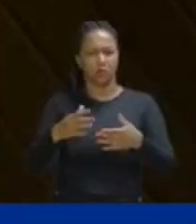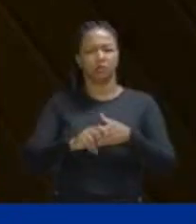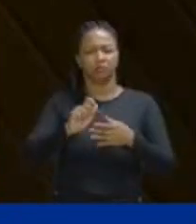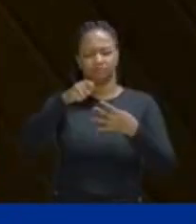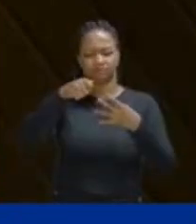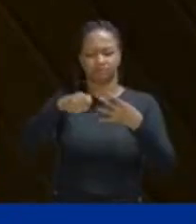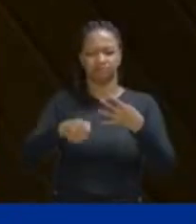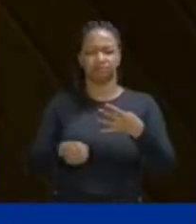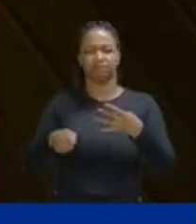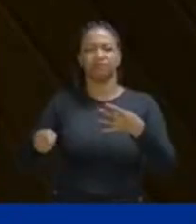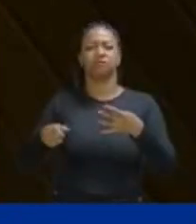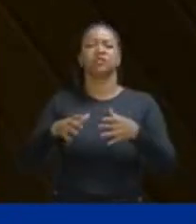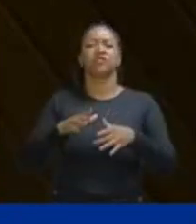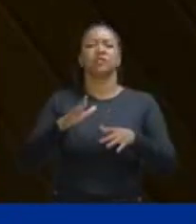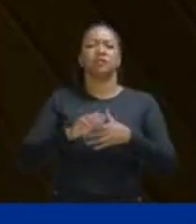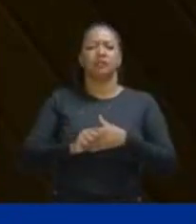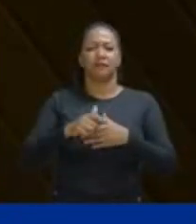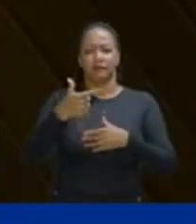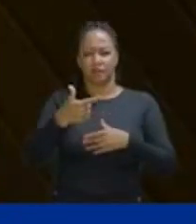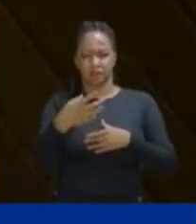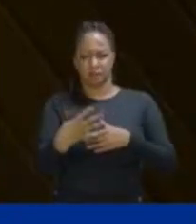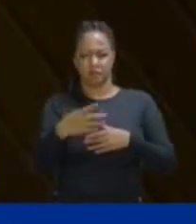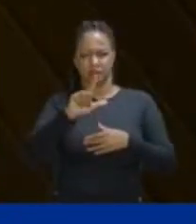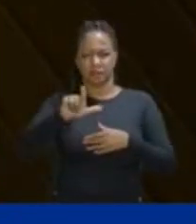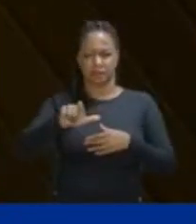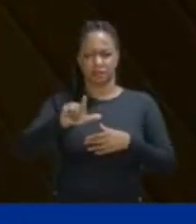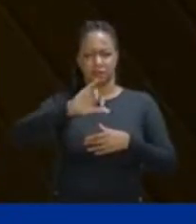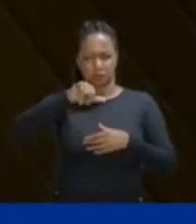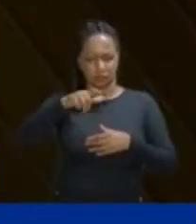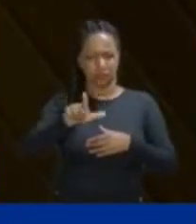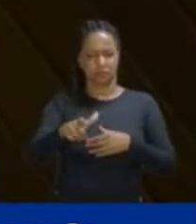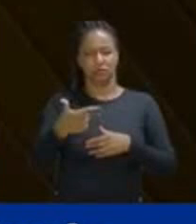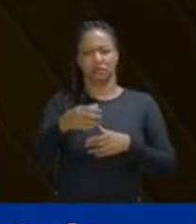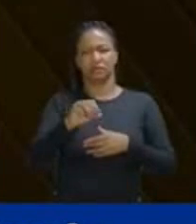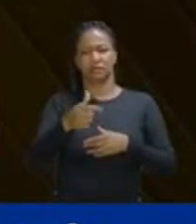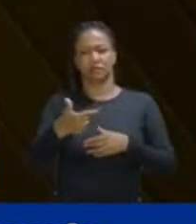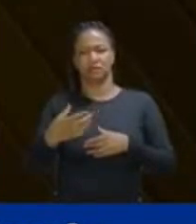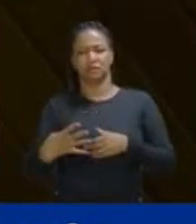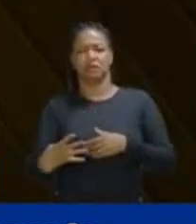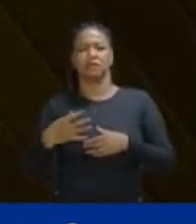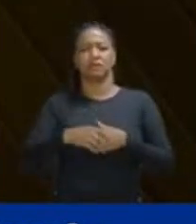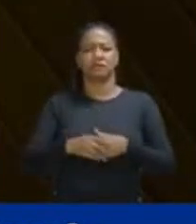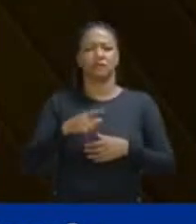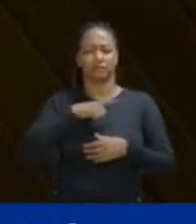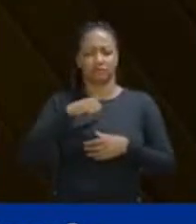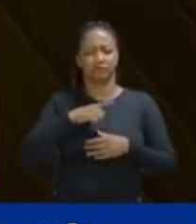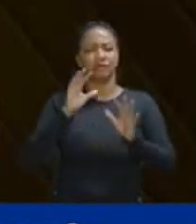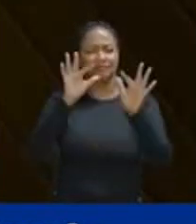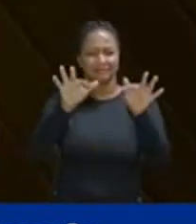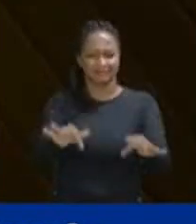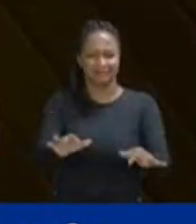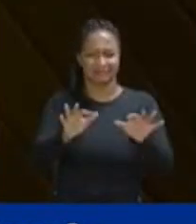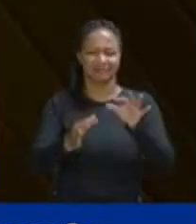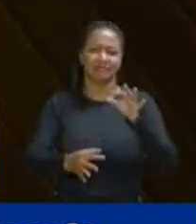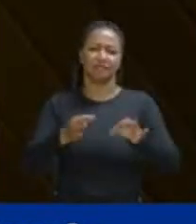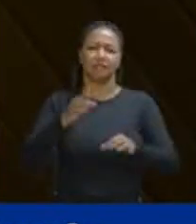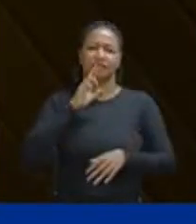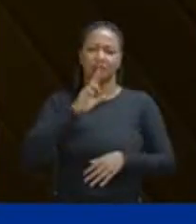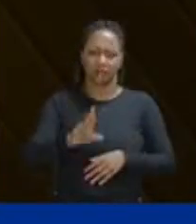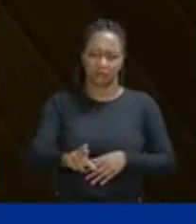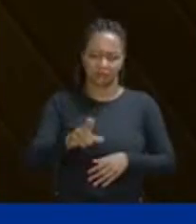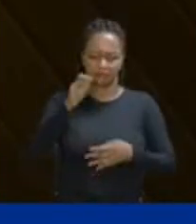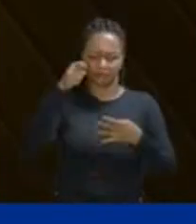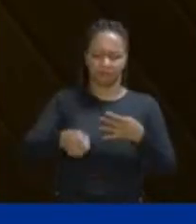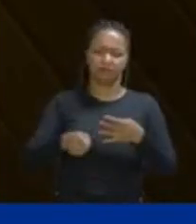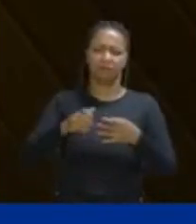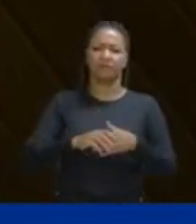sentença foi publicada em 24 de julho de 2024, havendo certidão de trânsito em julgado no dia 10 de agosto